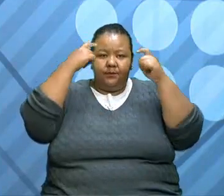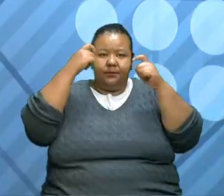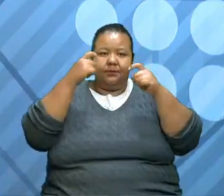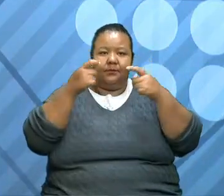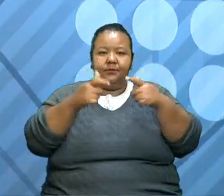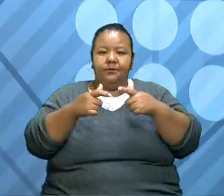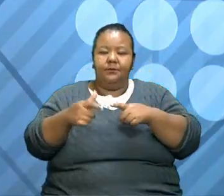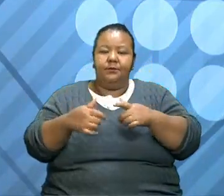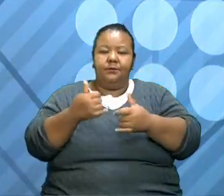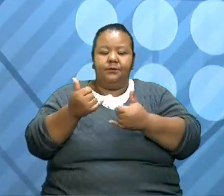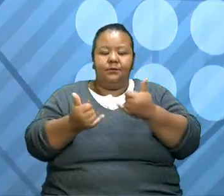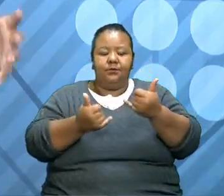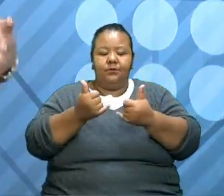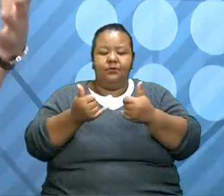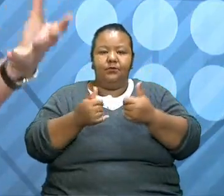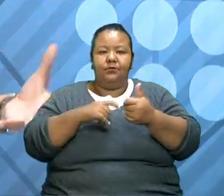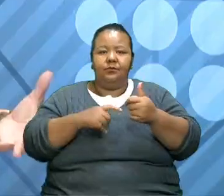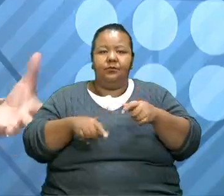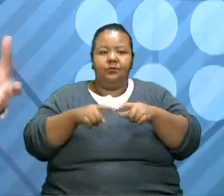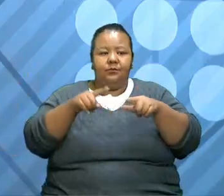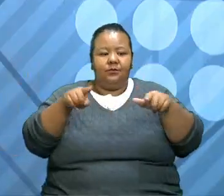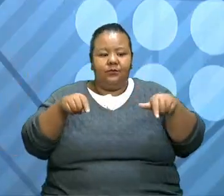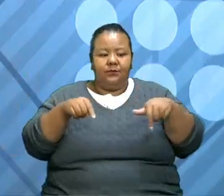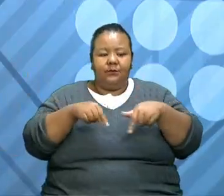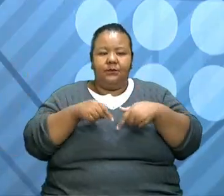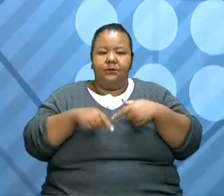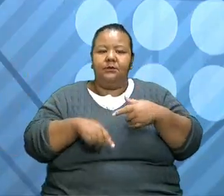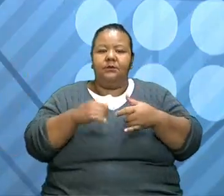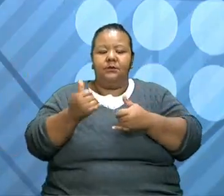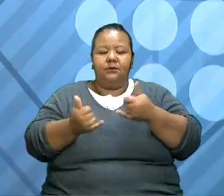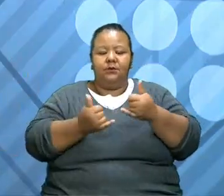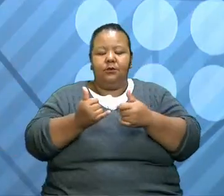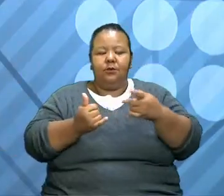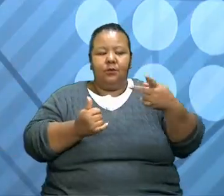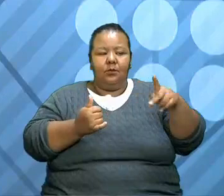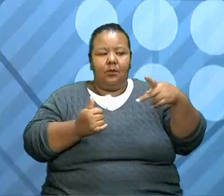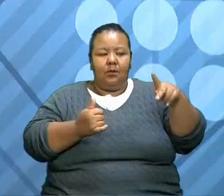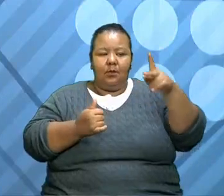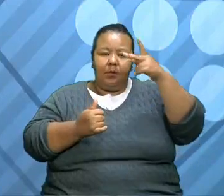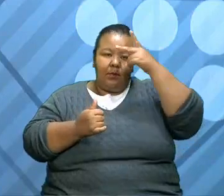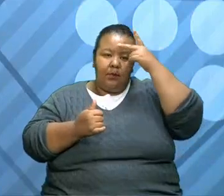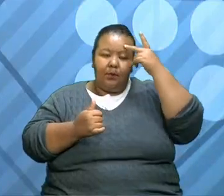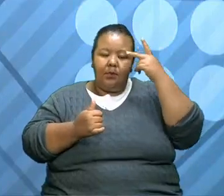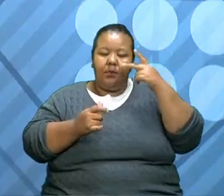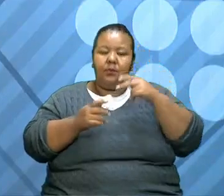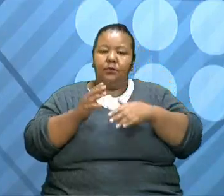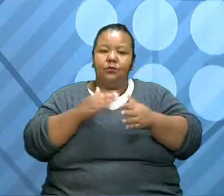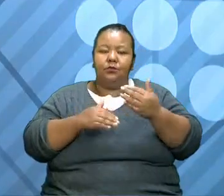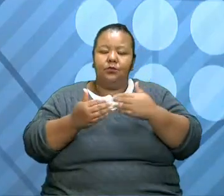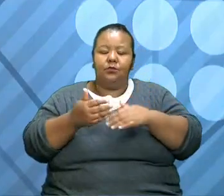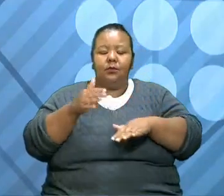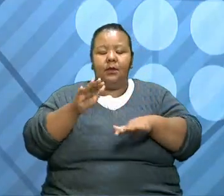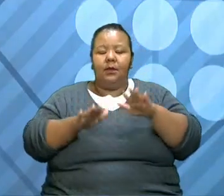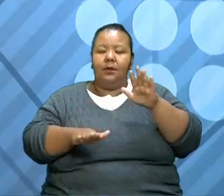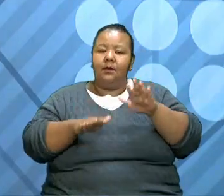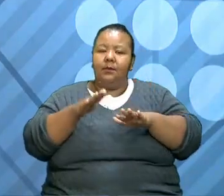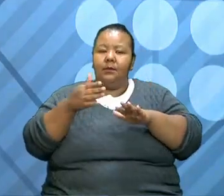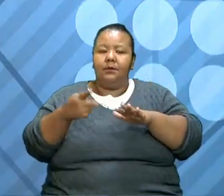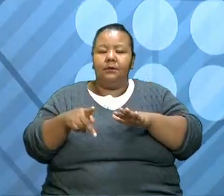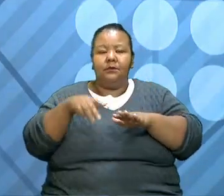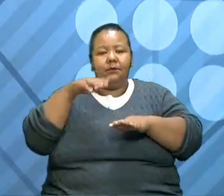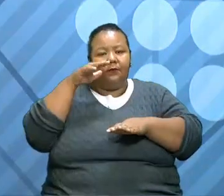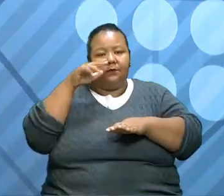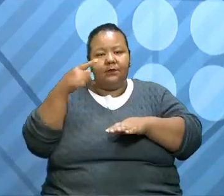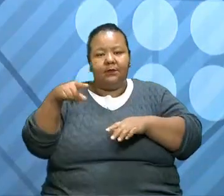ambiente de jogos. Então, eles criaram uma sala de jogos para essas pessoas. Então, tudo vai depender dos funcionários e das